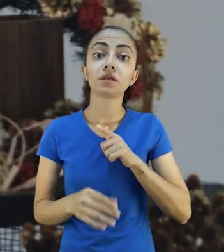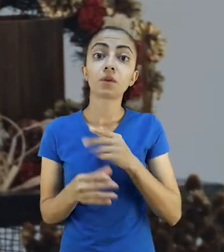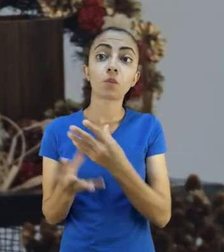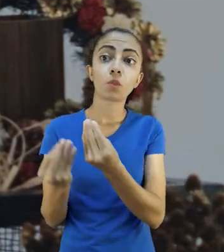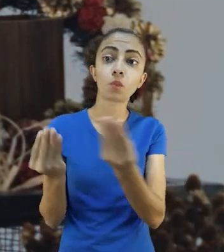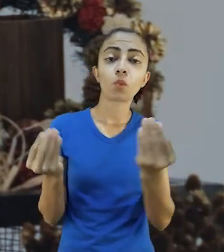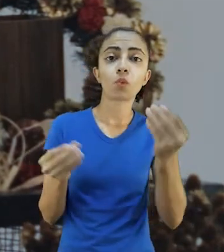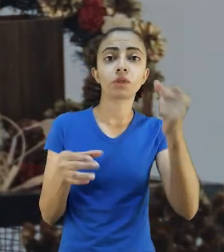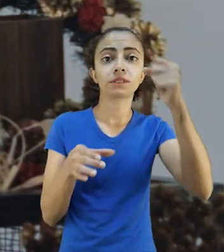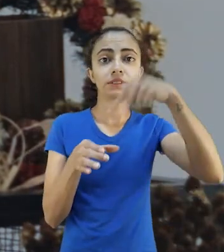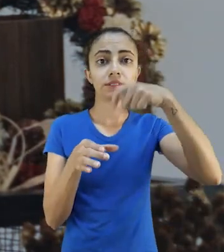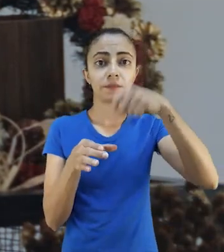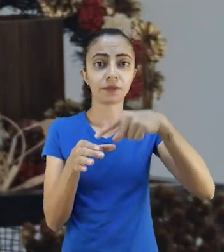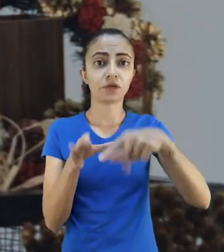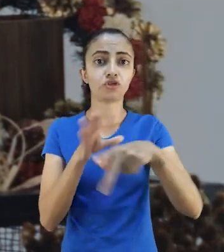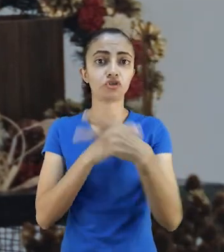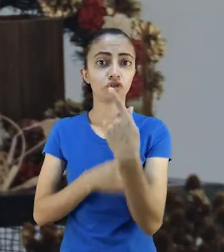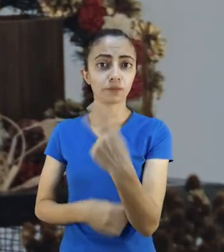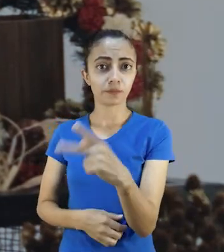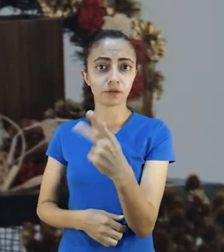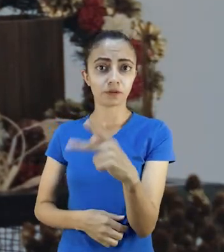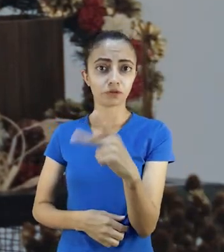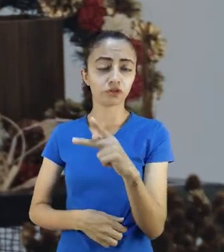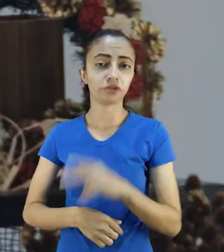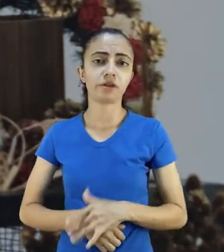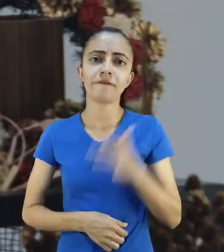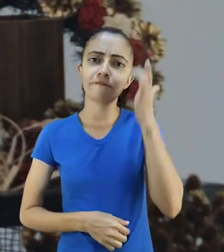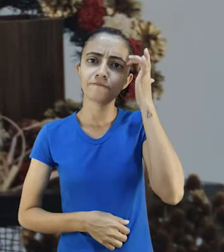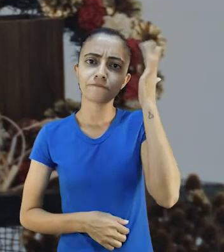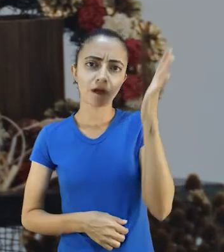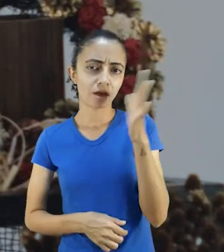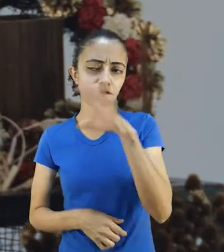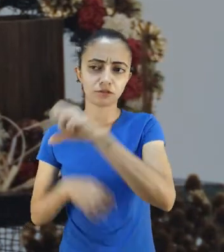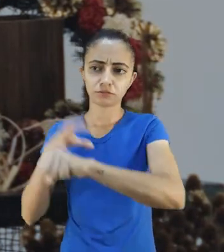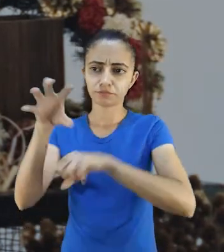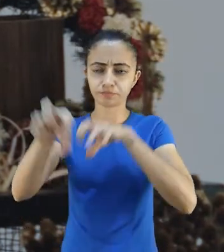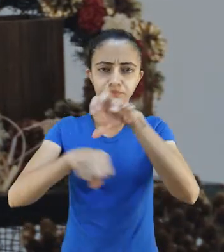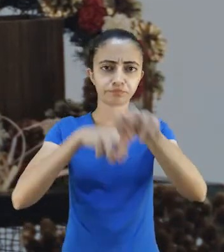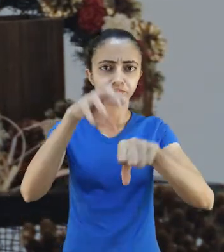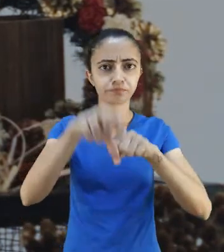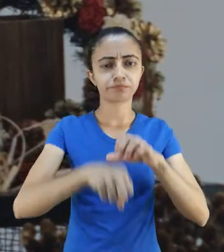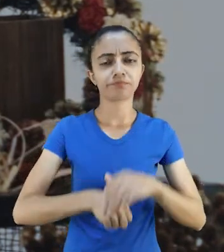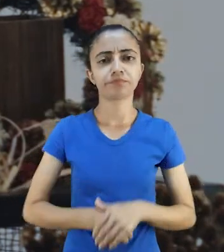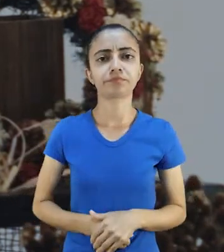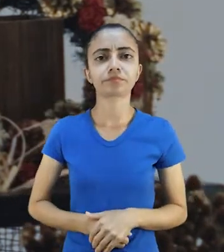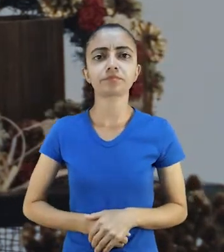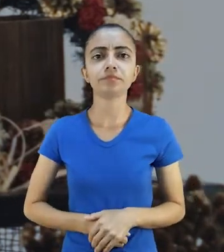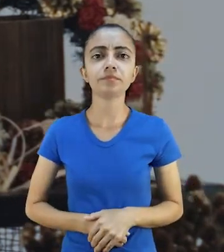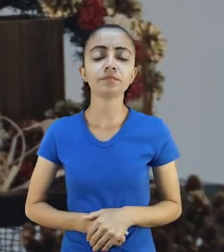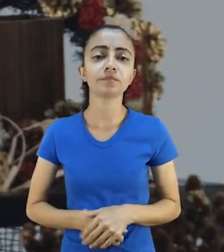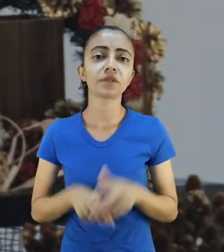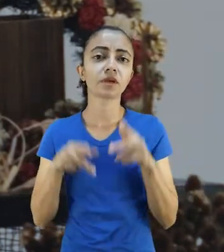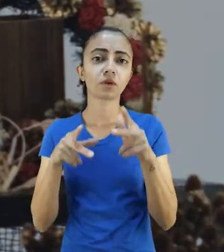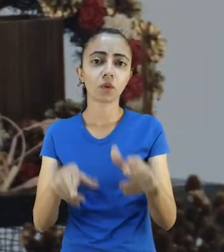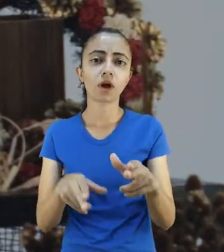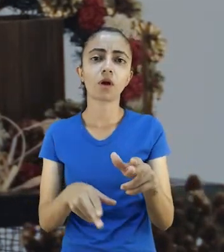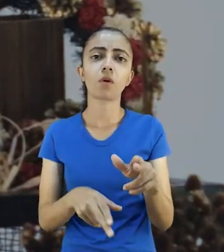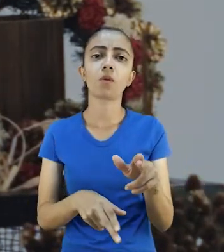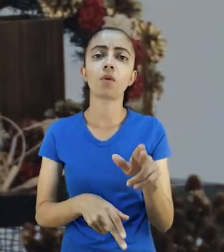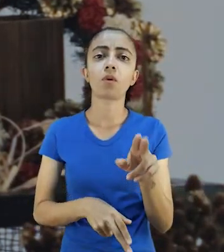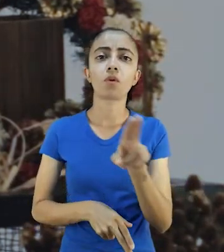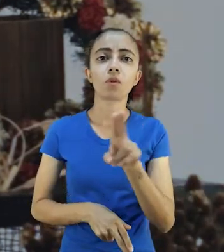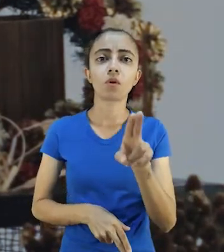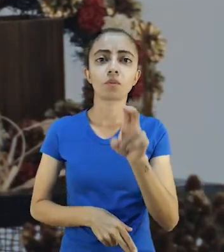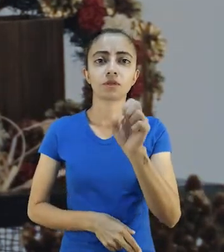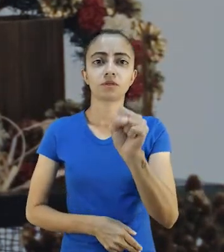Planaltina. Facinho de pegar, igual a saboneteira, que é uma bolinha. E